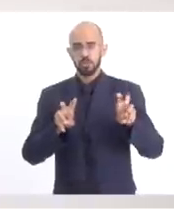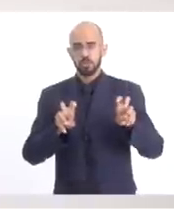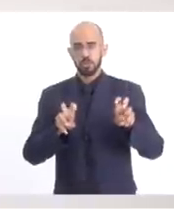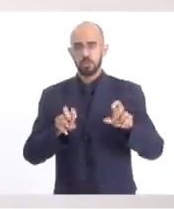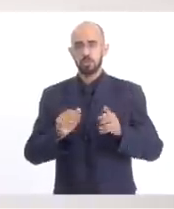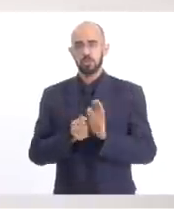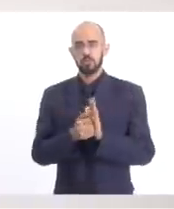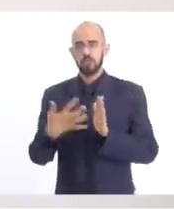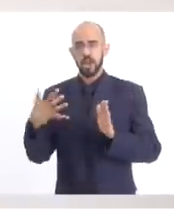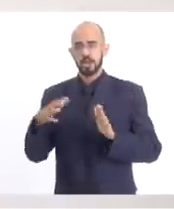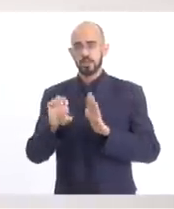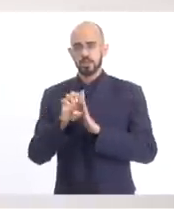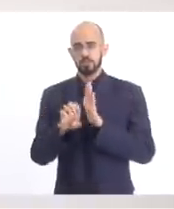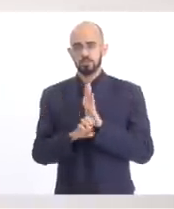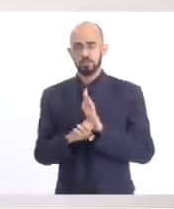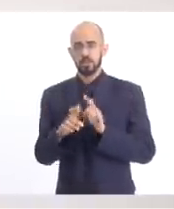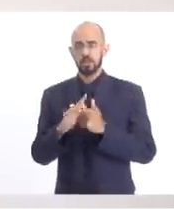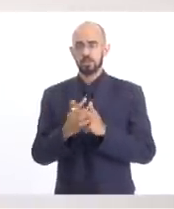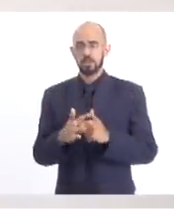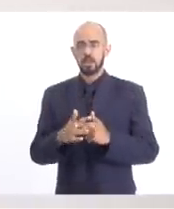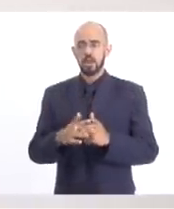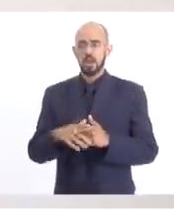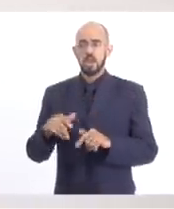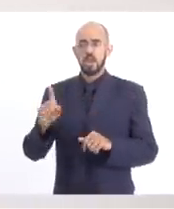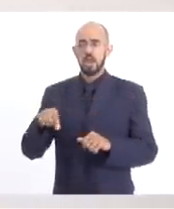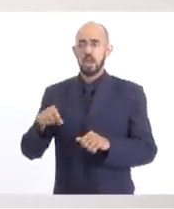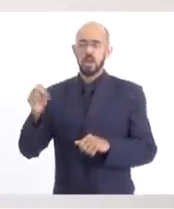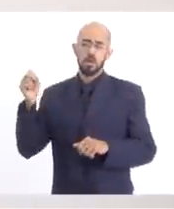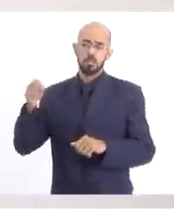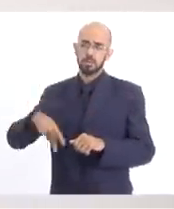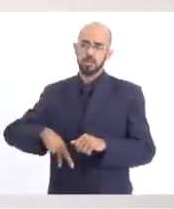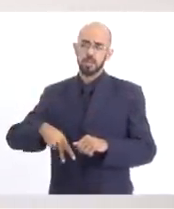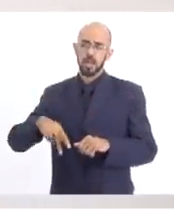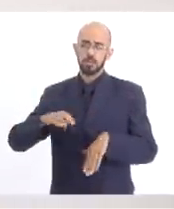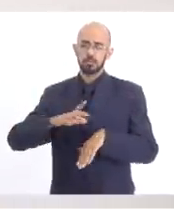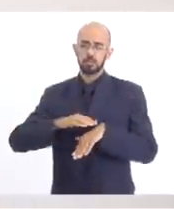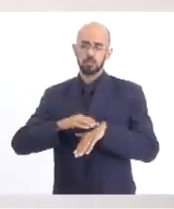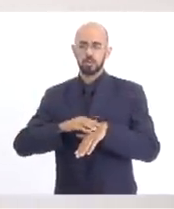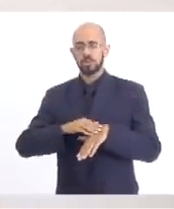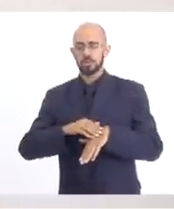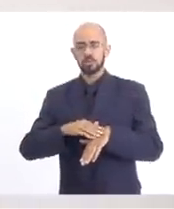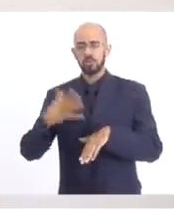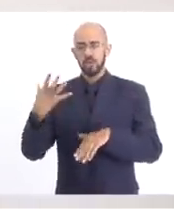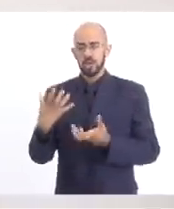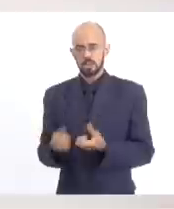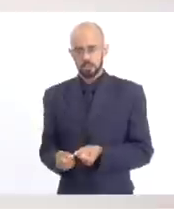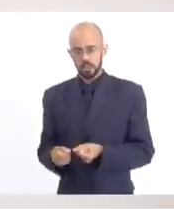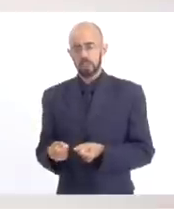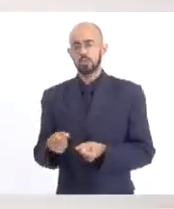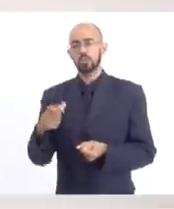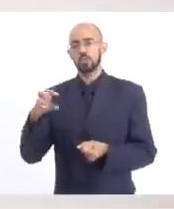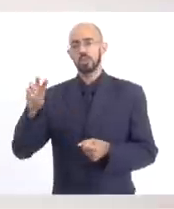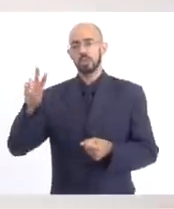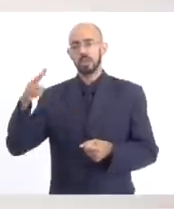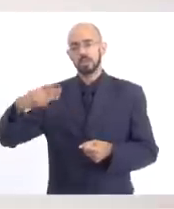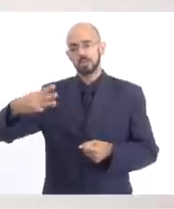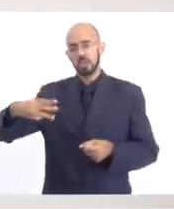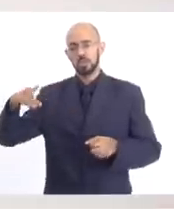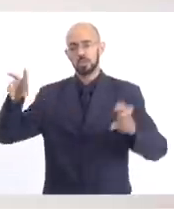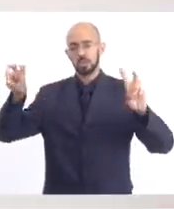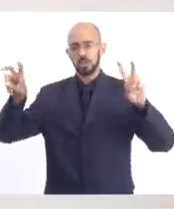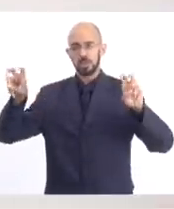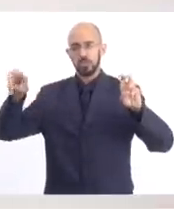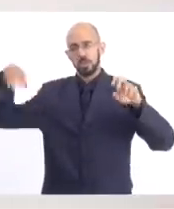remuneração do posto acima ou reformado por invalidez decorrente do exercício de função. Foi acolhido. O terceiro tema, prioridade